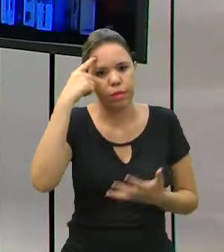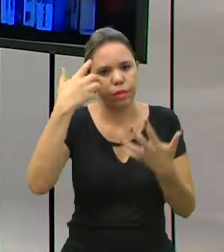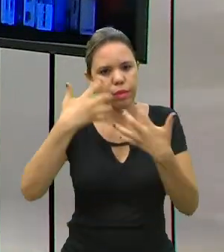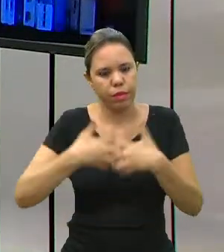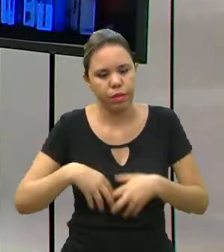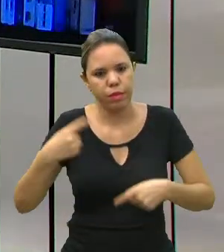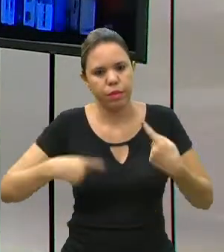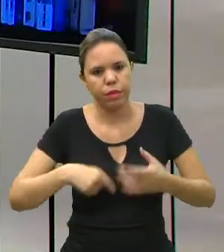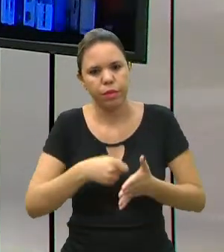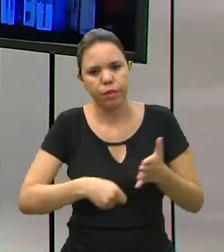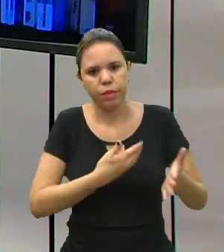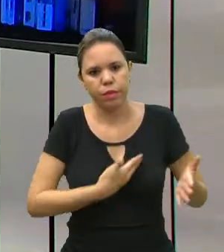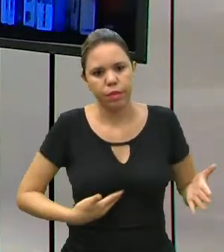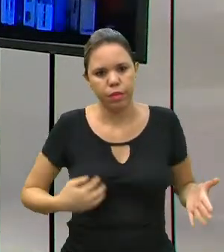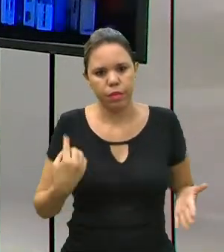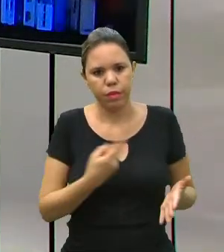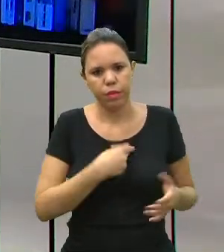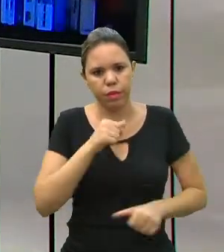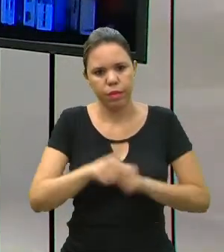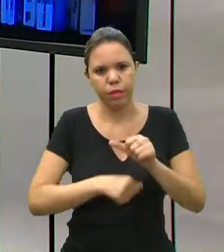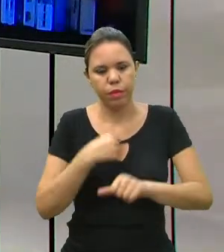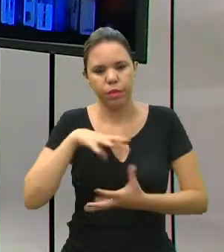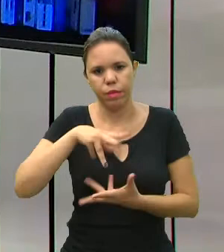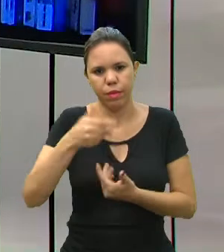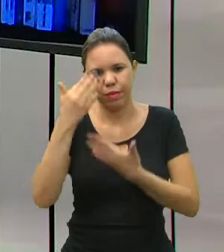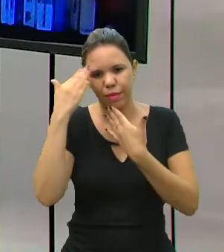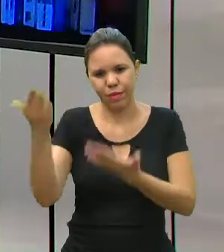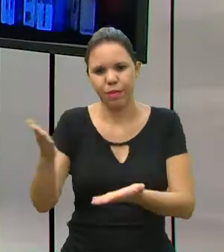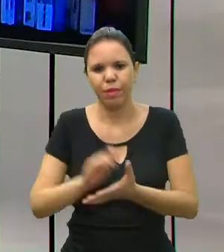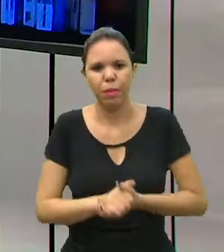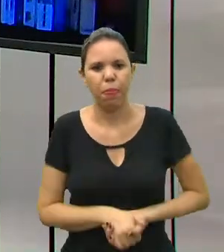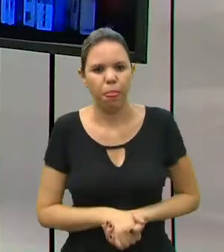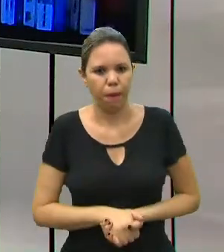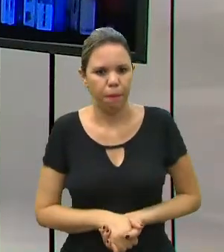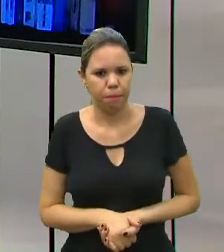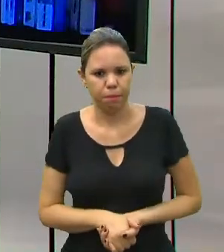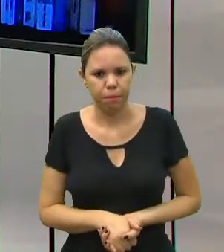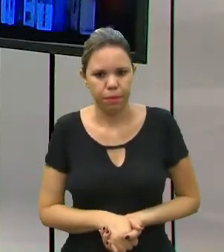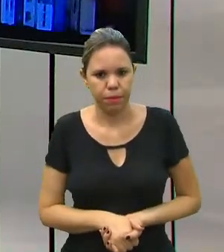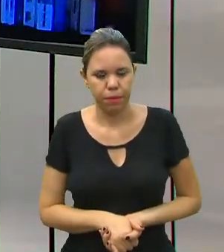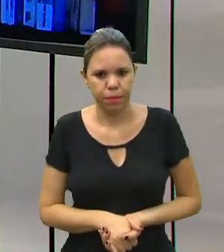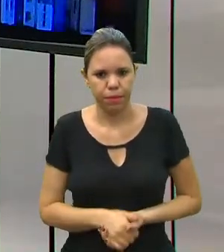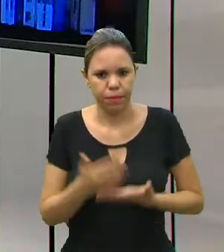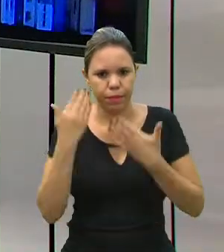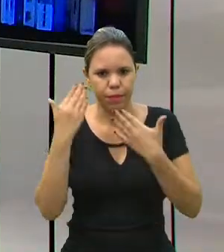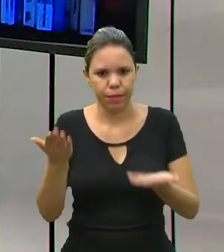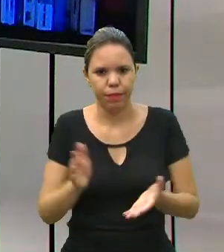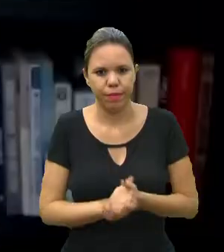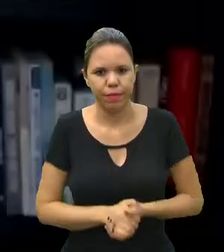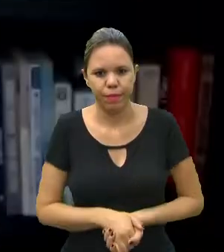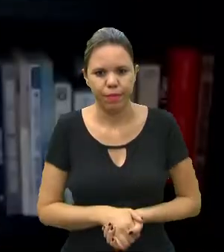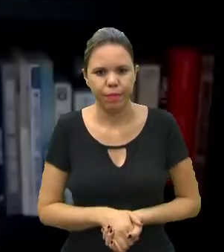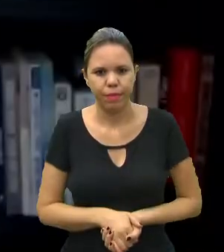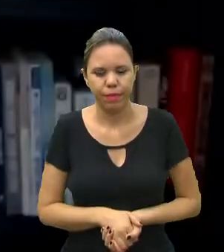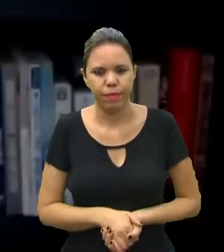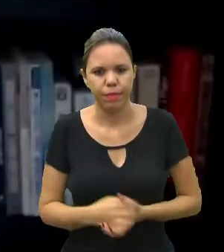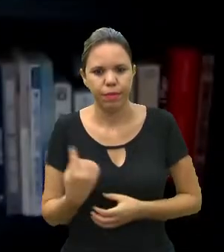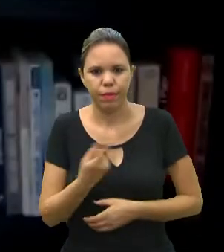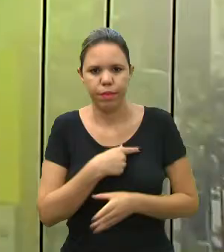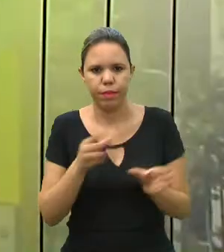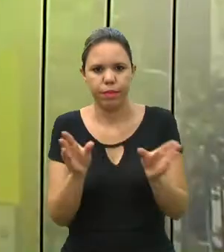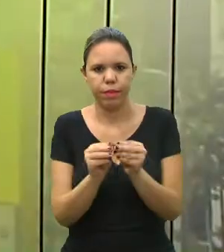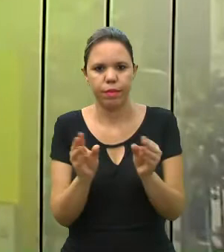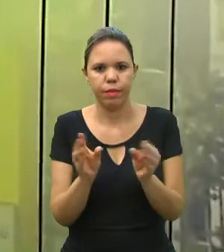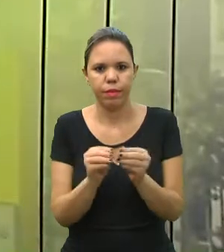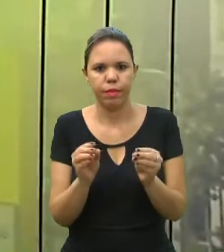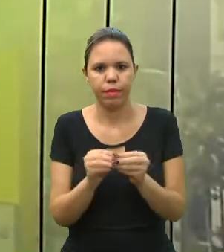continuar pensando em políticas públicas e como a gente pode mudar um pouquinho nosso mundo. Muito obrigada, viu? Eu que agradeço, muito obrigado. E a